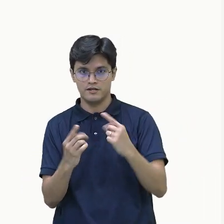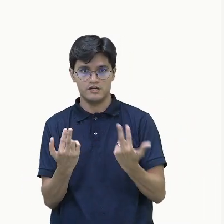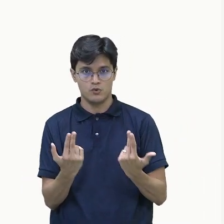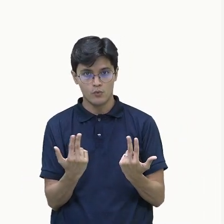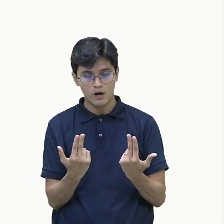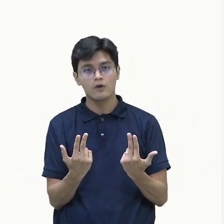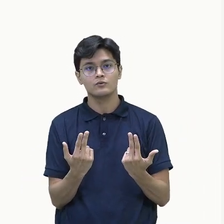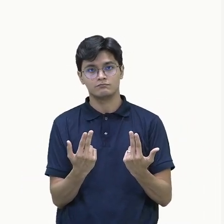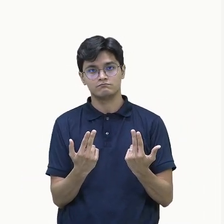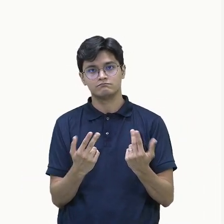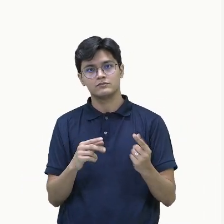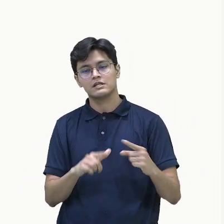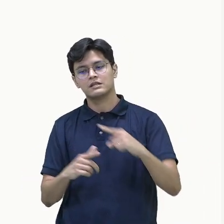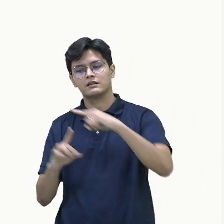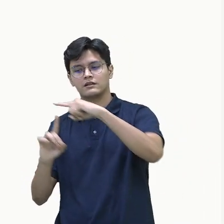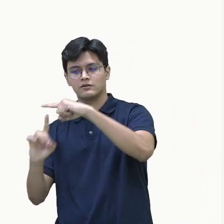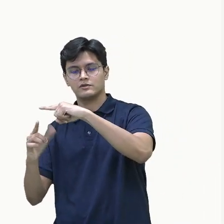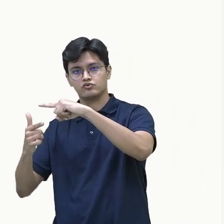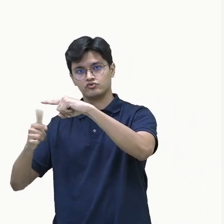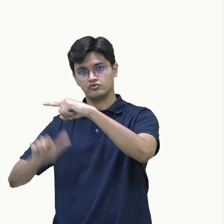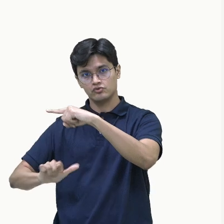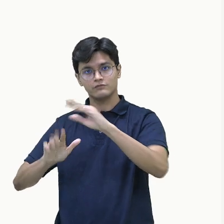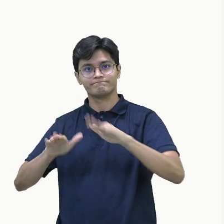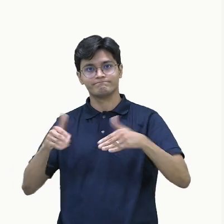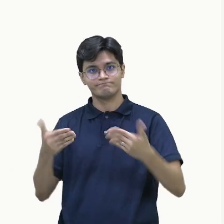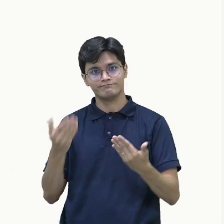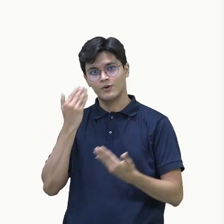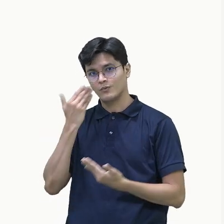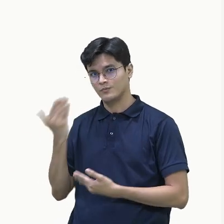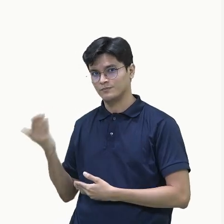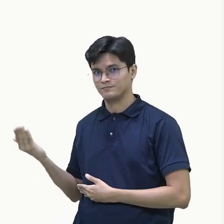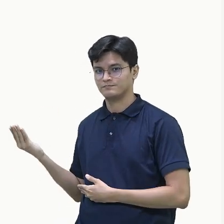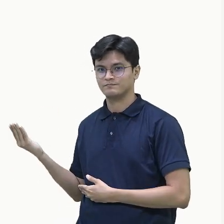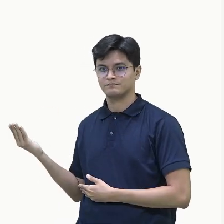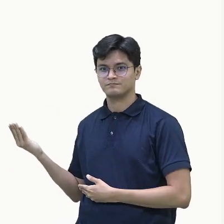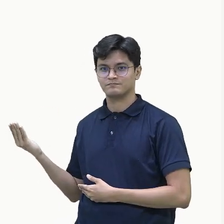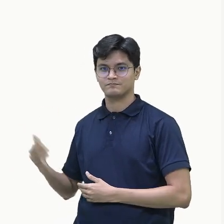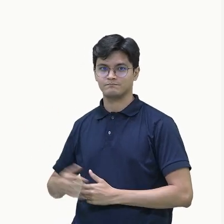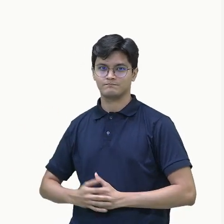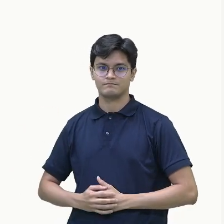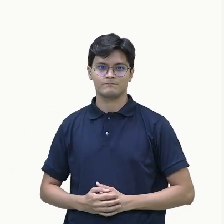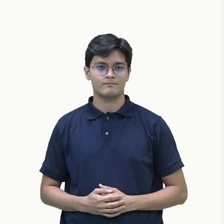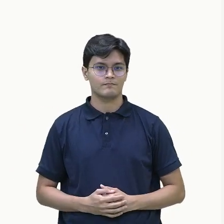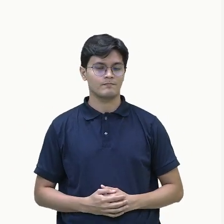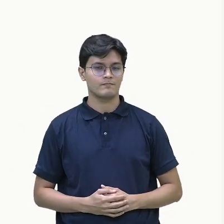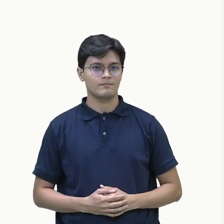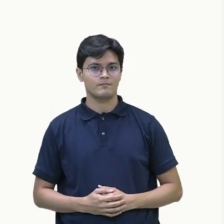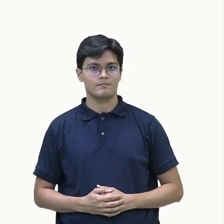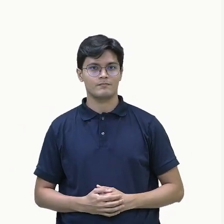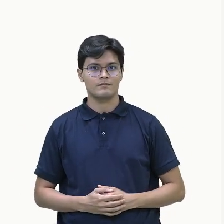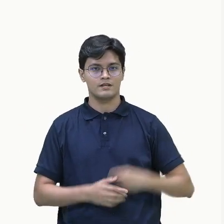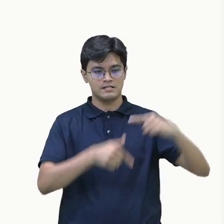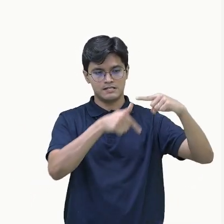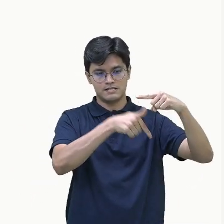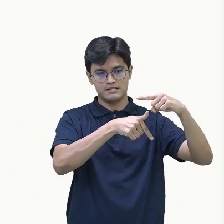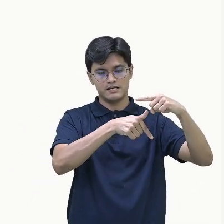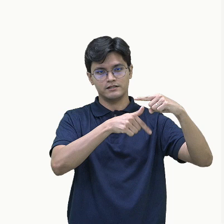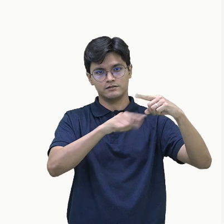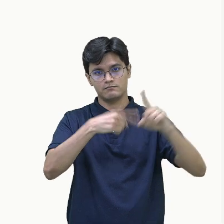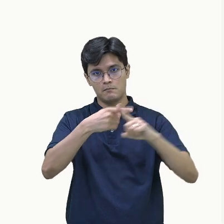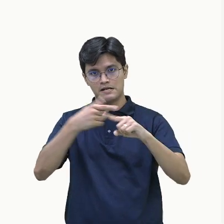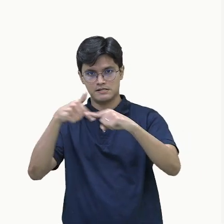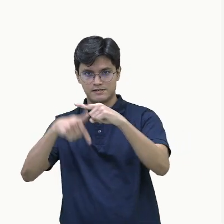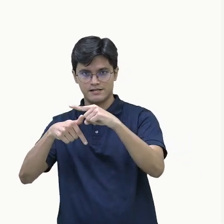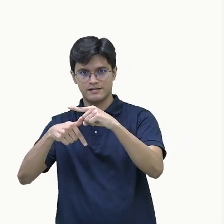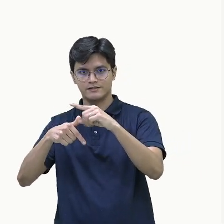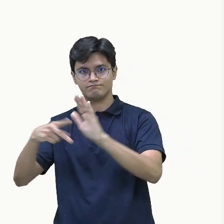denominador. Então, vai ficar igual. Vou repetir o denominador, 7. Ok? E agora,